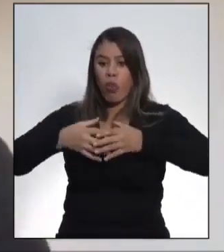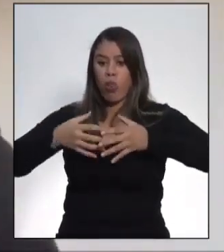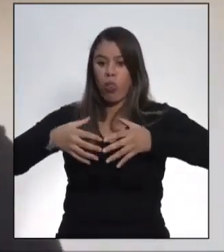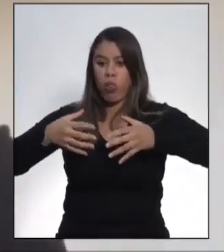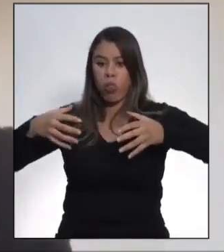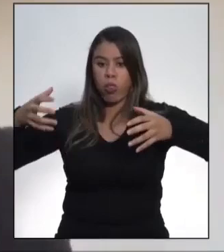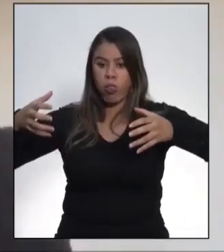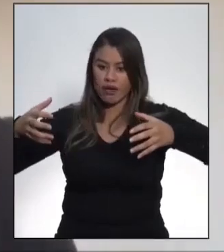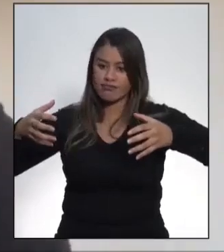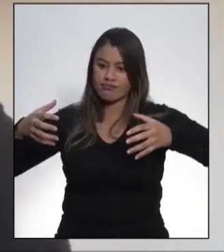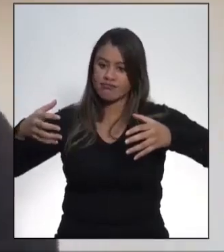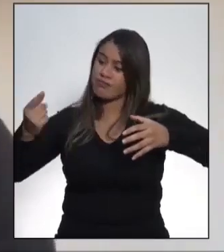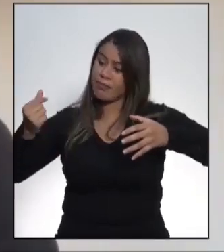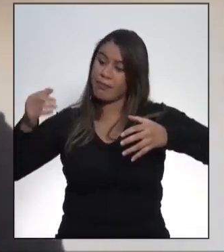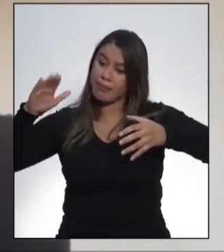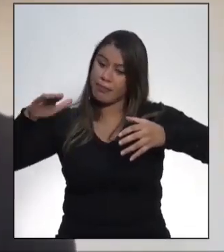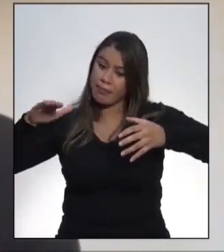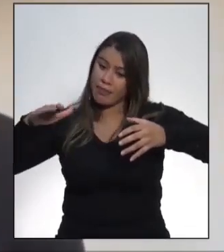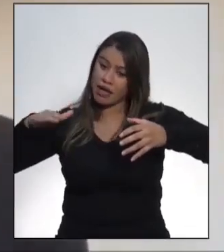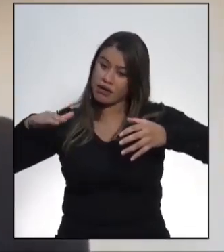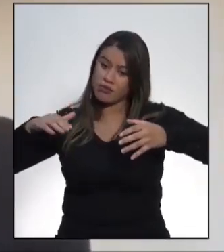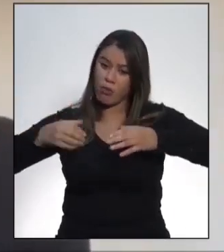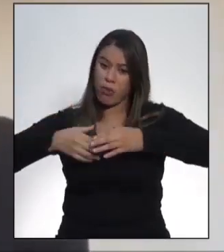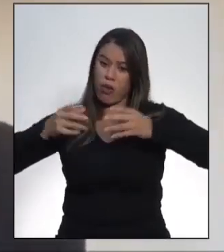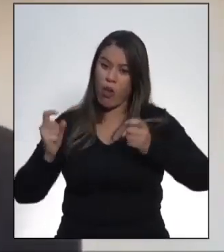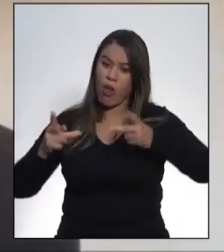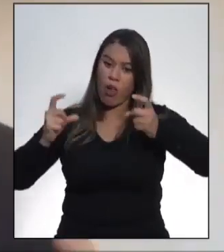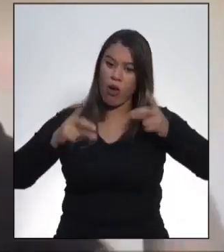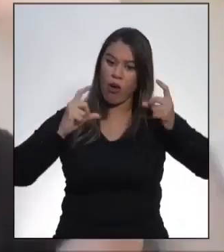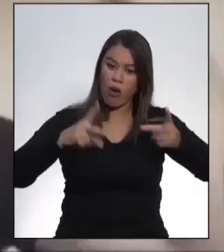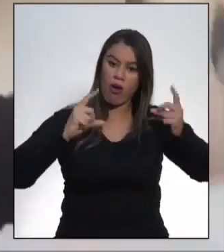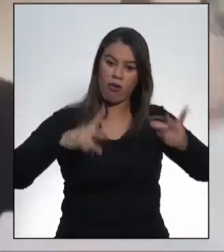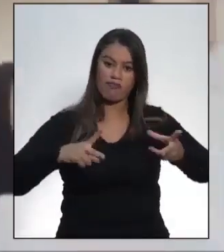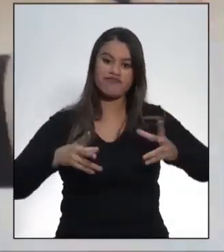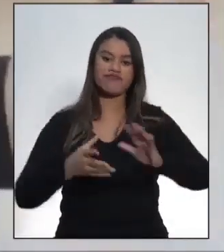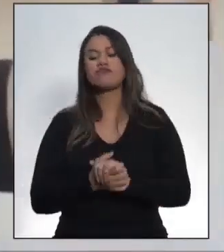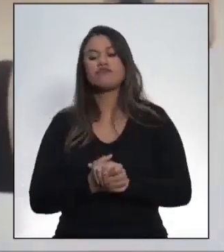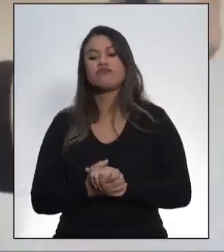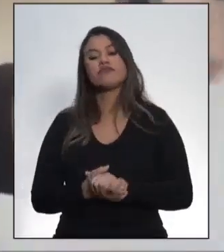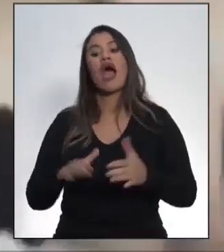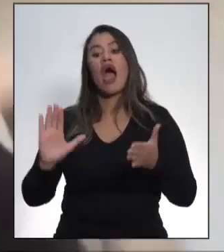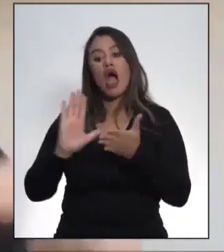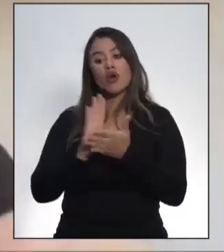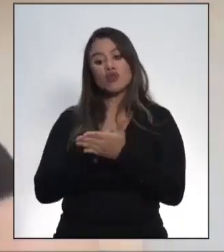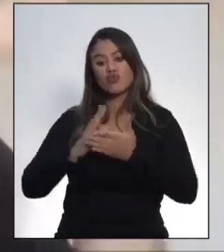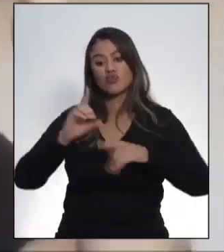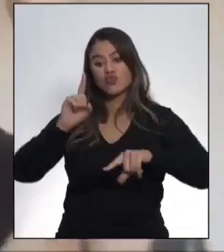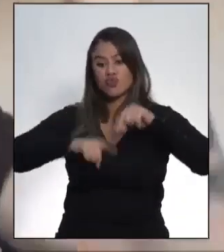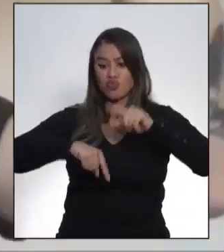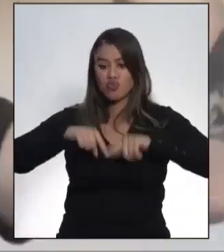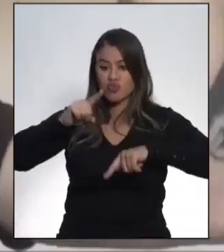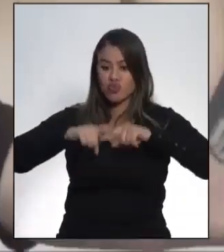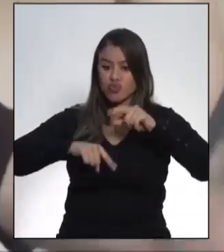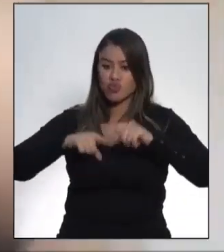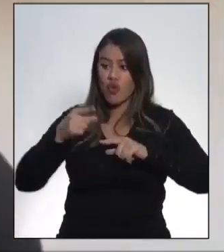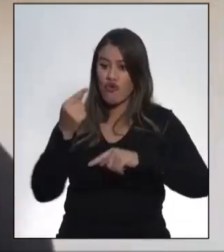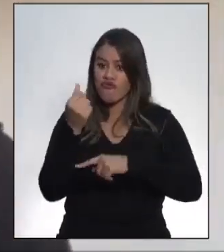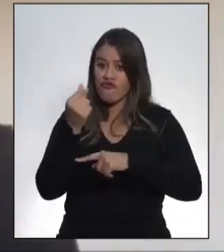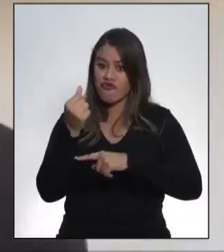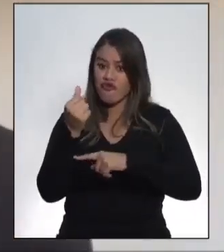preço baixo. Outros produtos, eles vão tender a ter um preço muito alto e aí quando o preço é muito